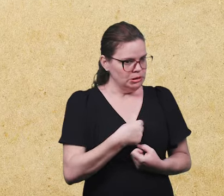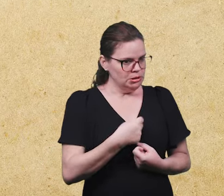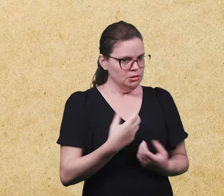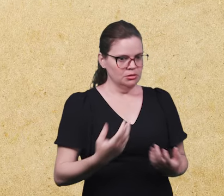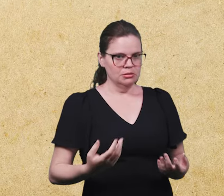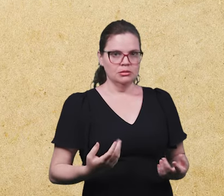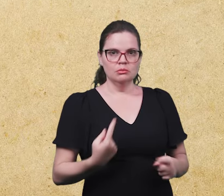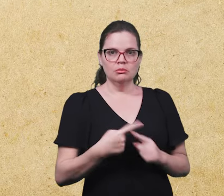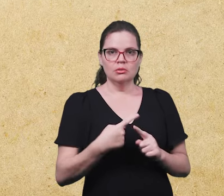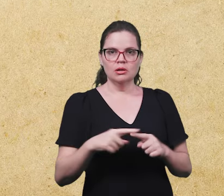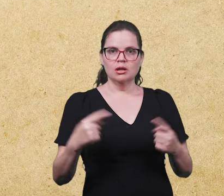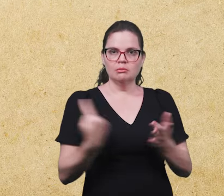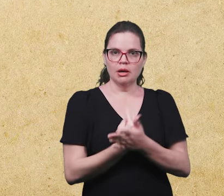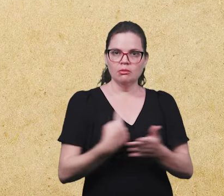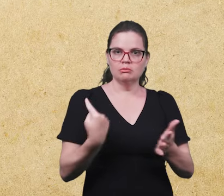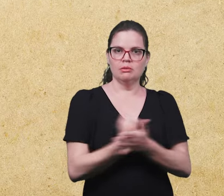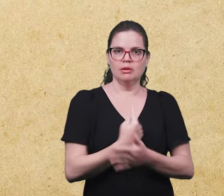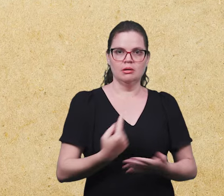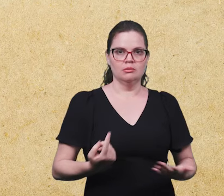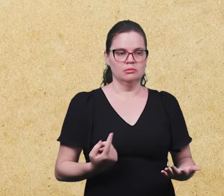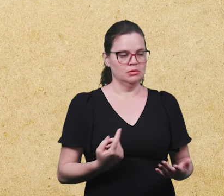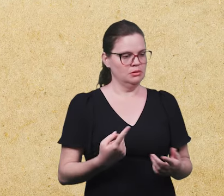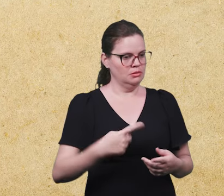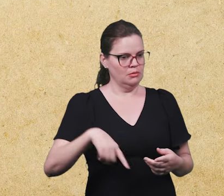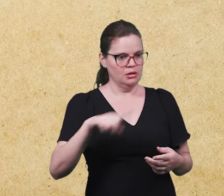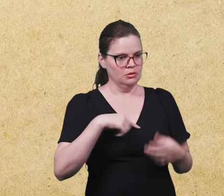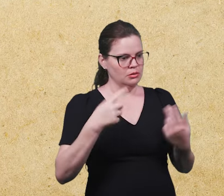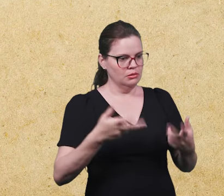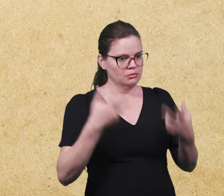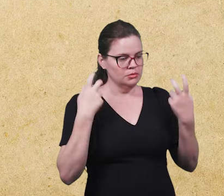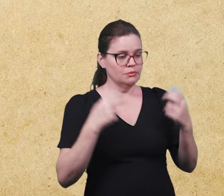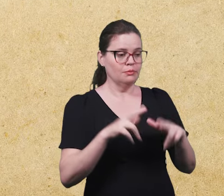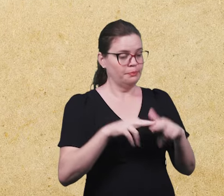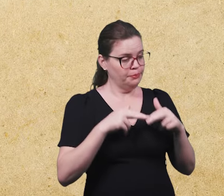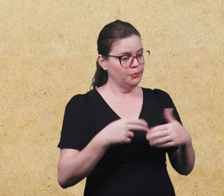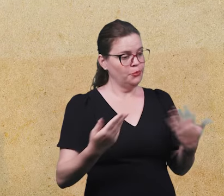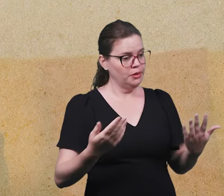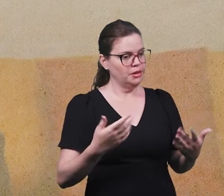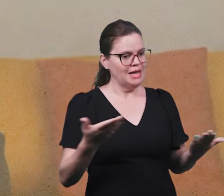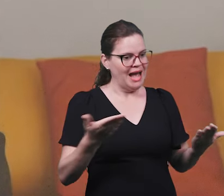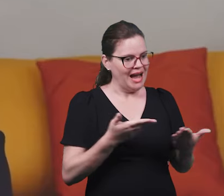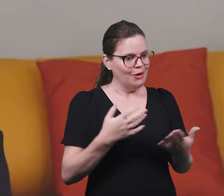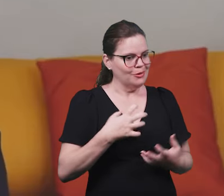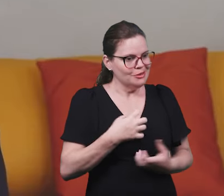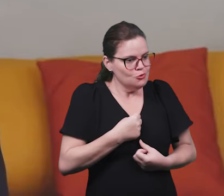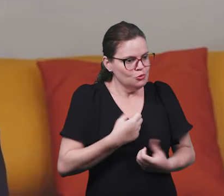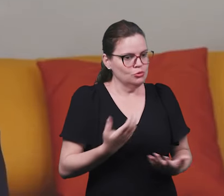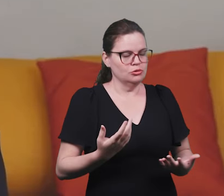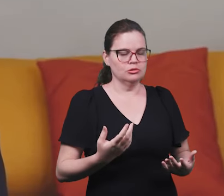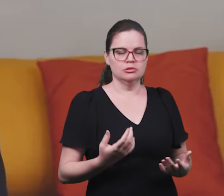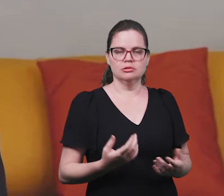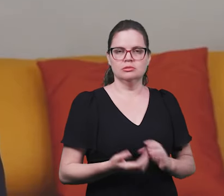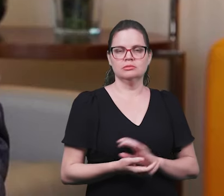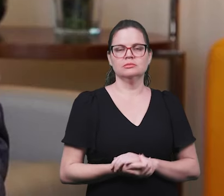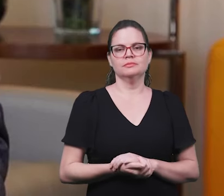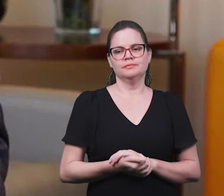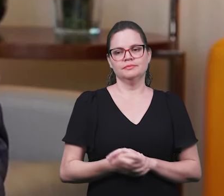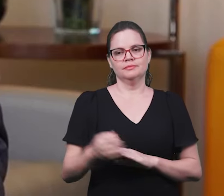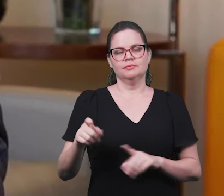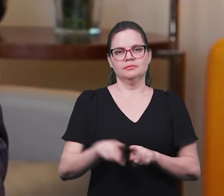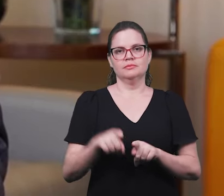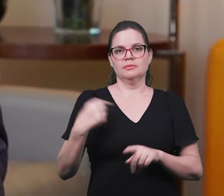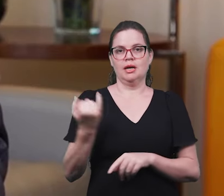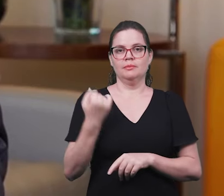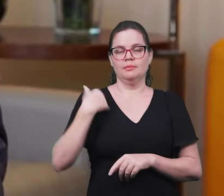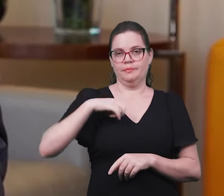nos rogava. Nós, porém, não ouvimos, por isso vem sobre nós esta angústia. É importante lembrar, né, Dilson,